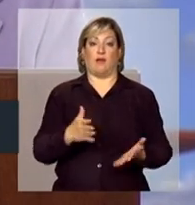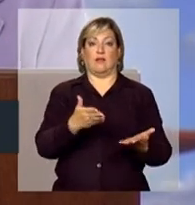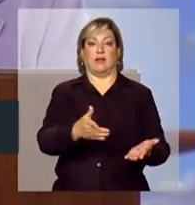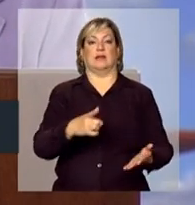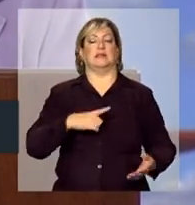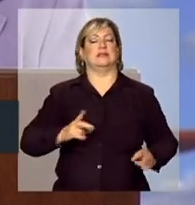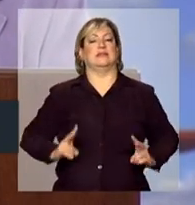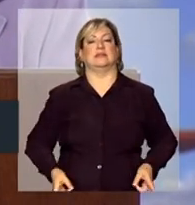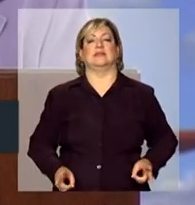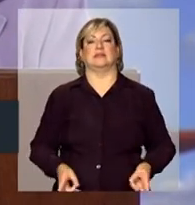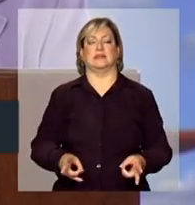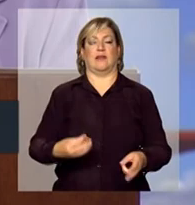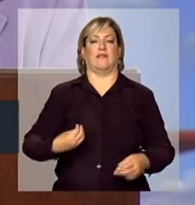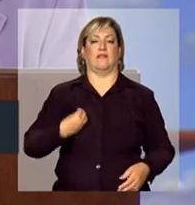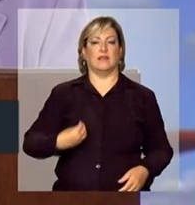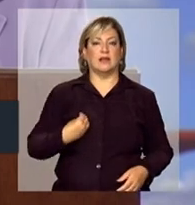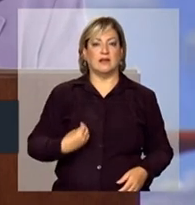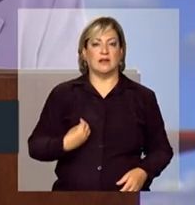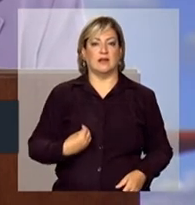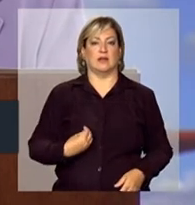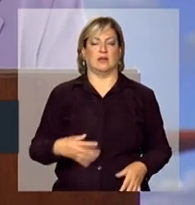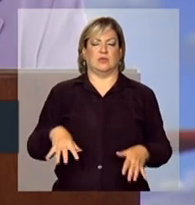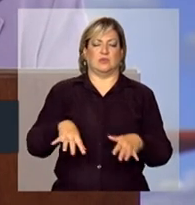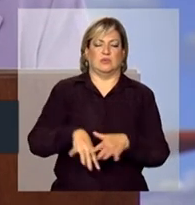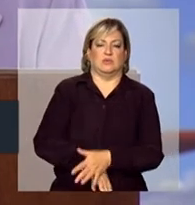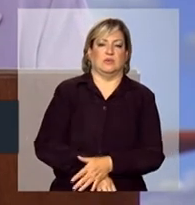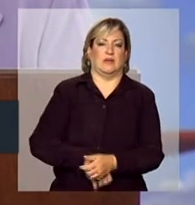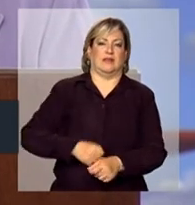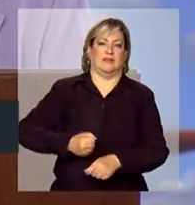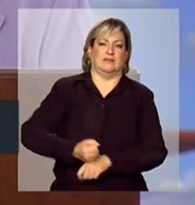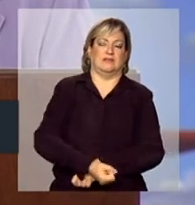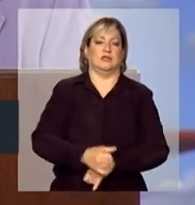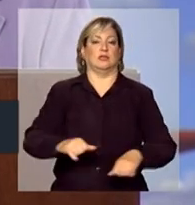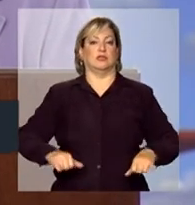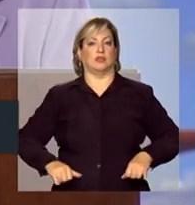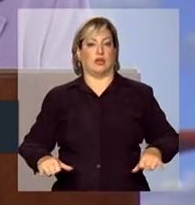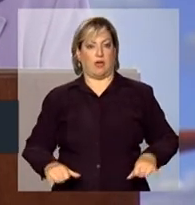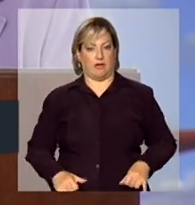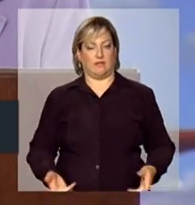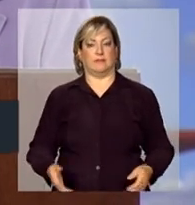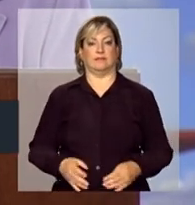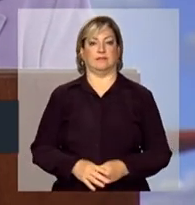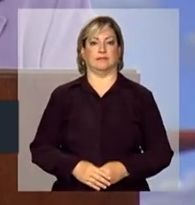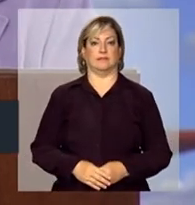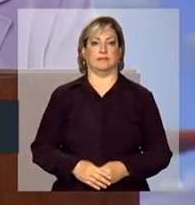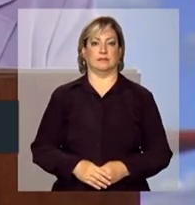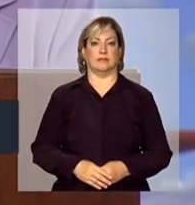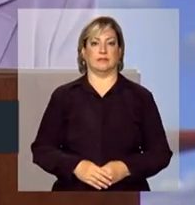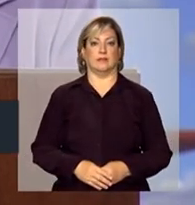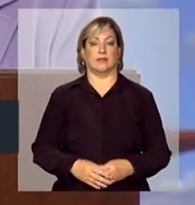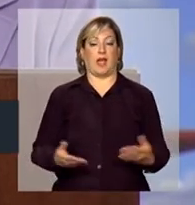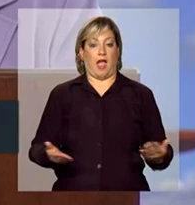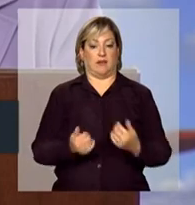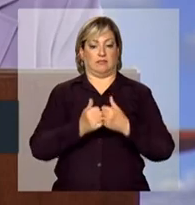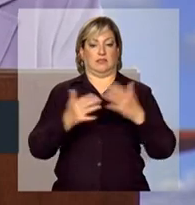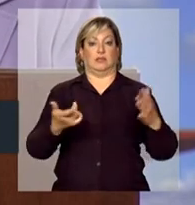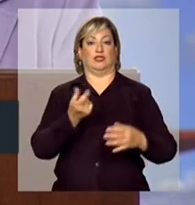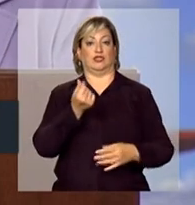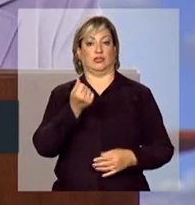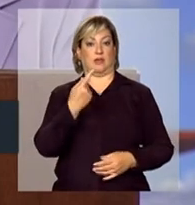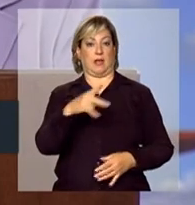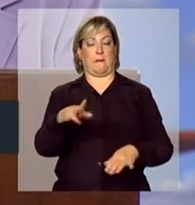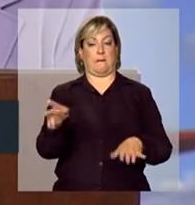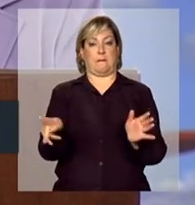sempre viveu algemada a dependência Econômica e é a porta de saída